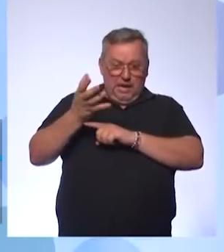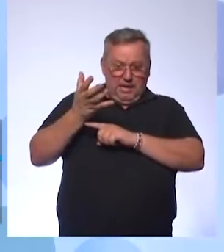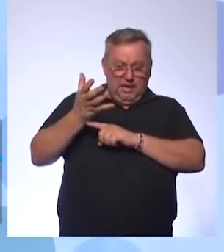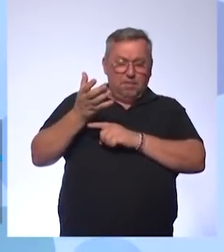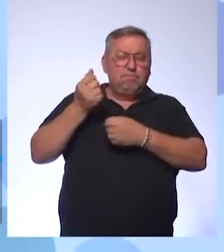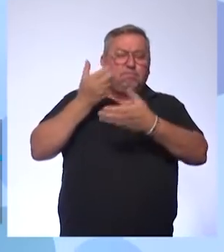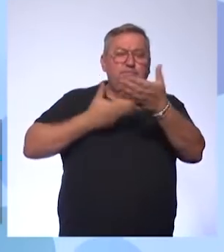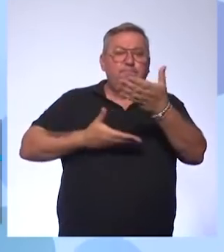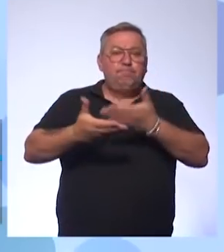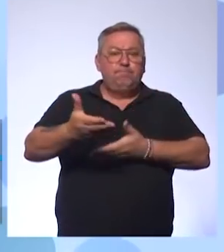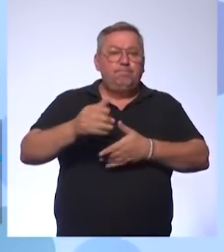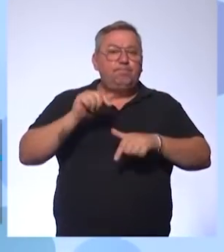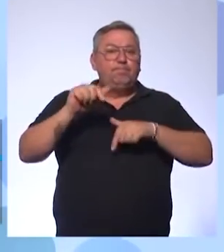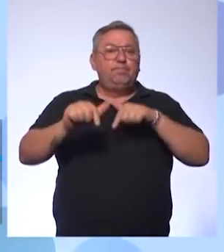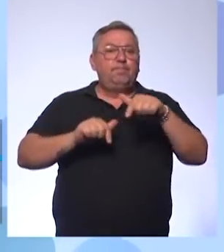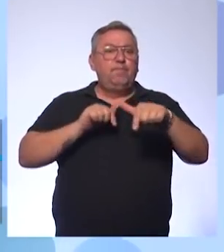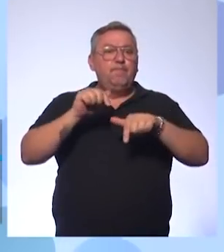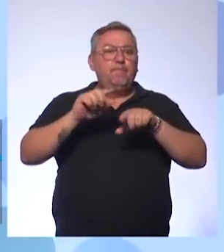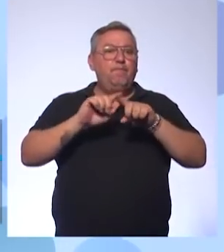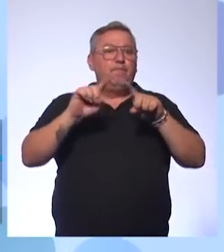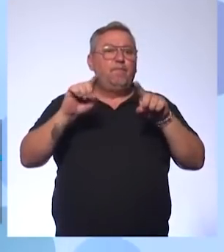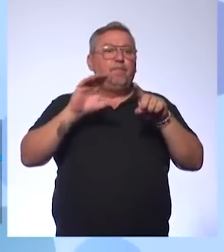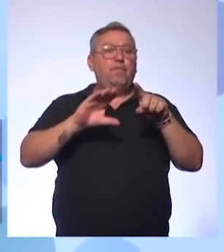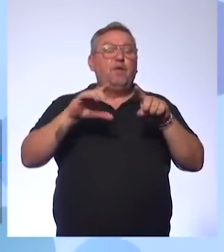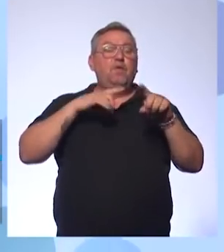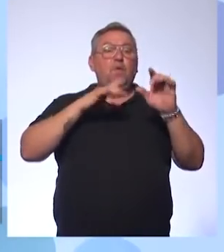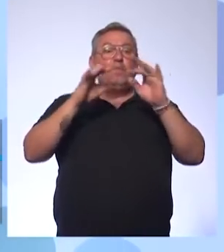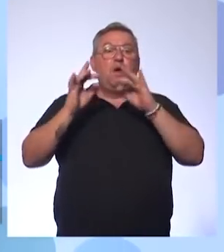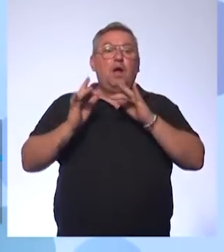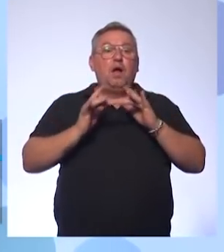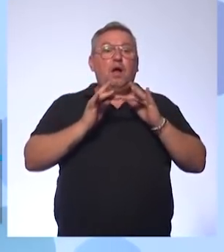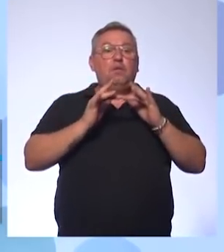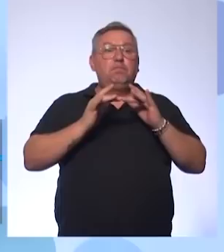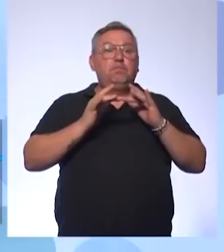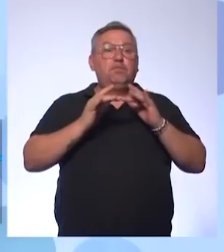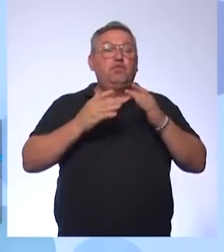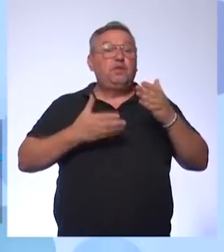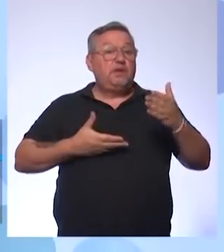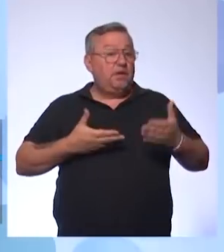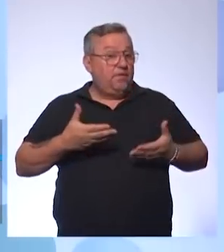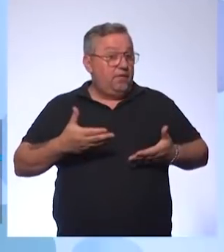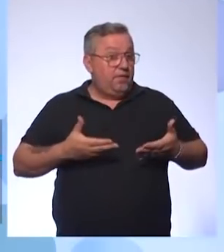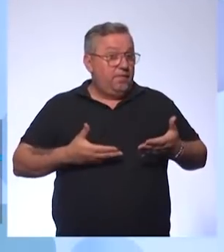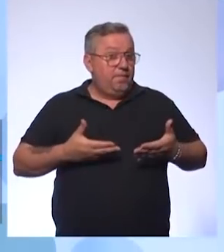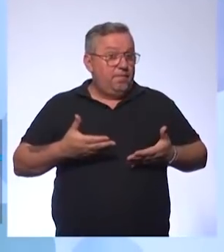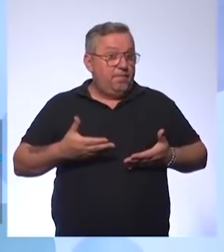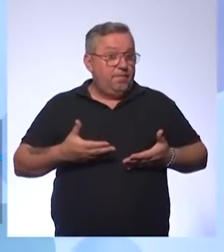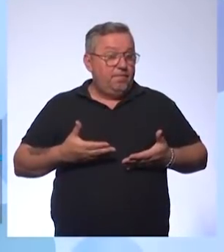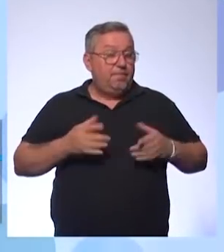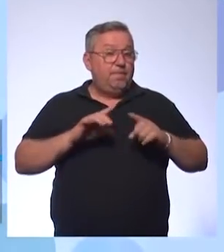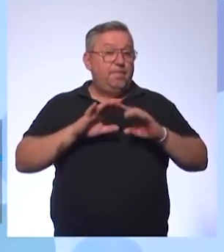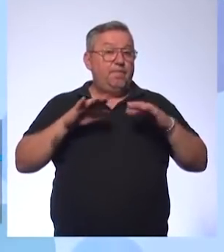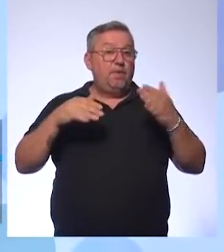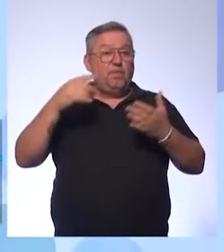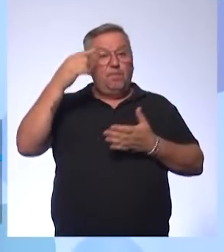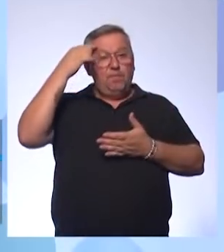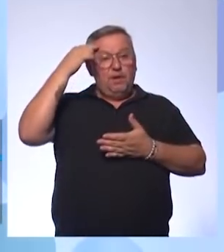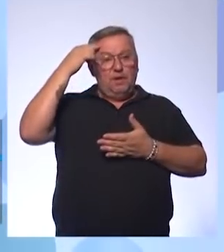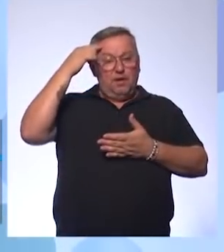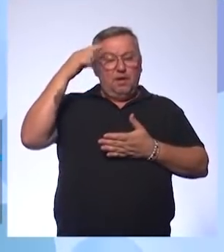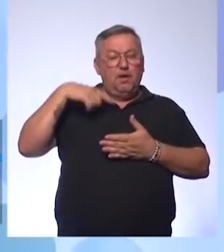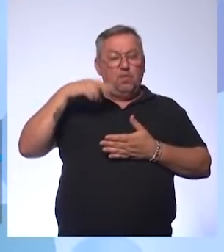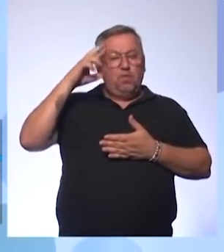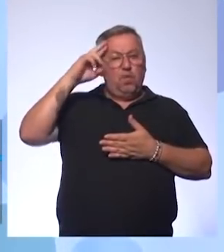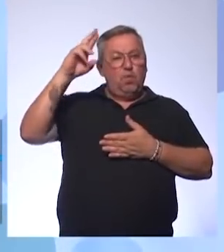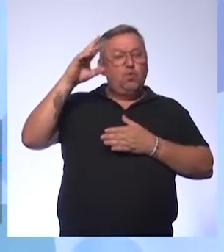precisam trabalhar nessas terras. Isso é uma relação de servidão. Então, nesse contexto, Sofia, vamos pensar que eu sou o senhor